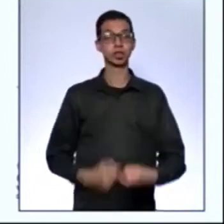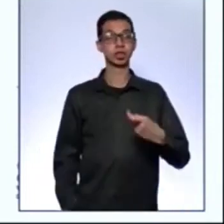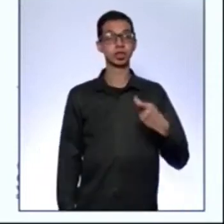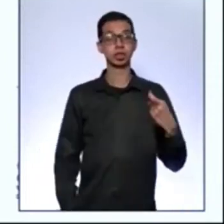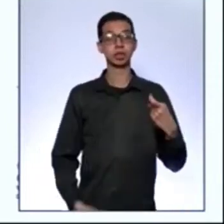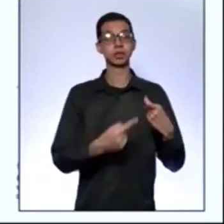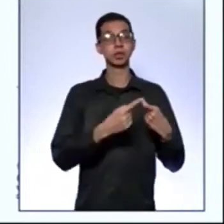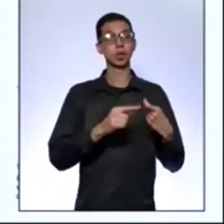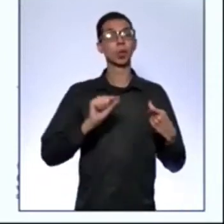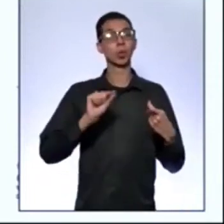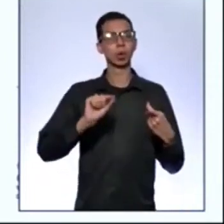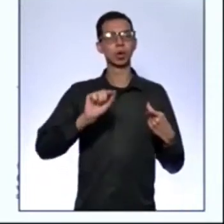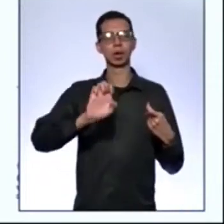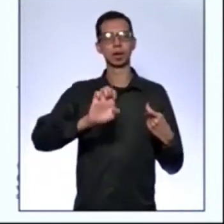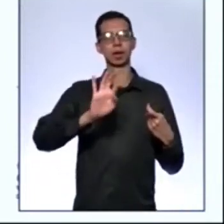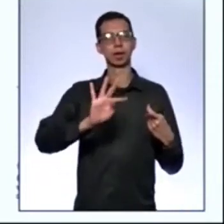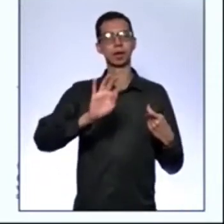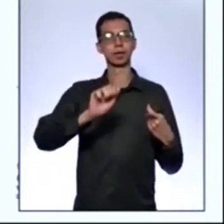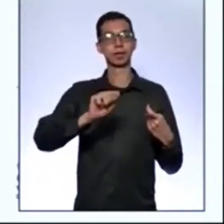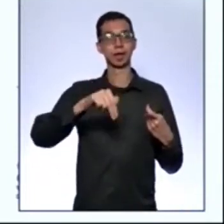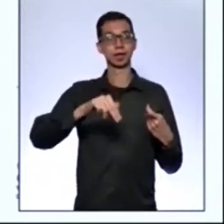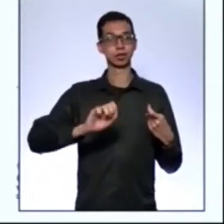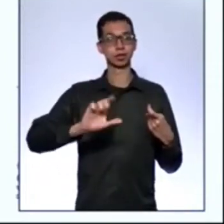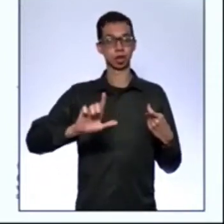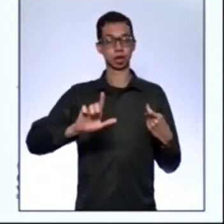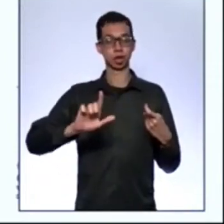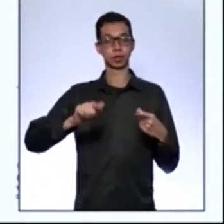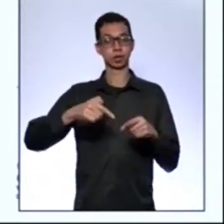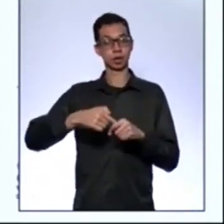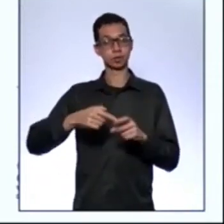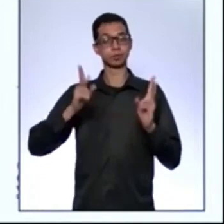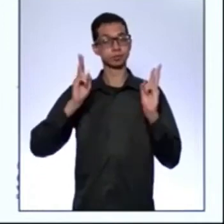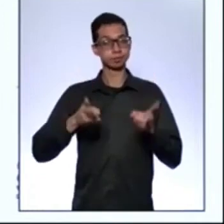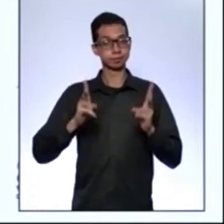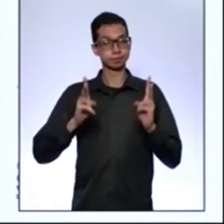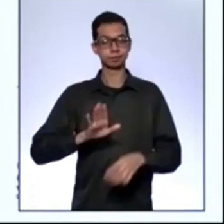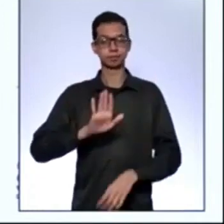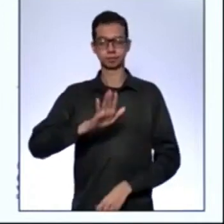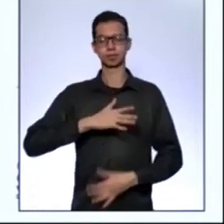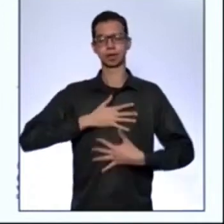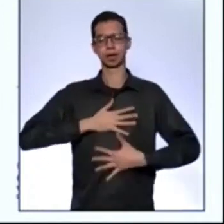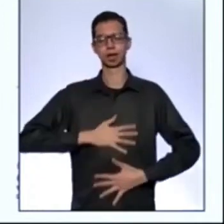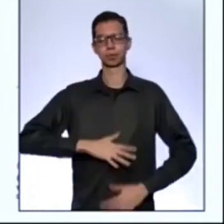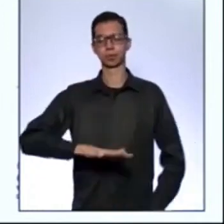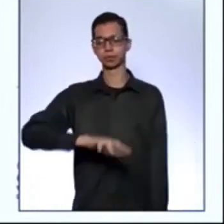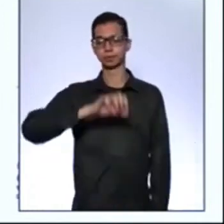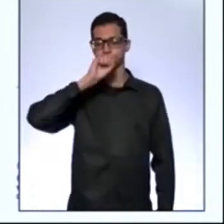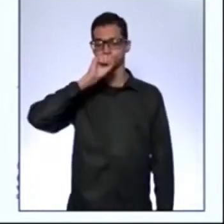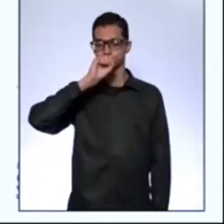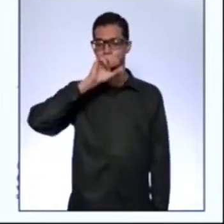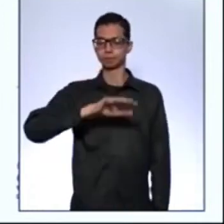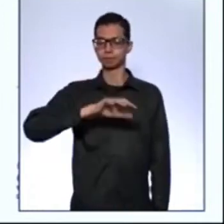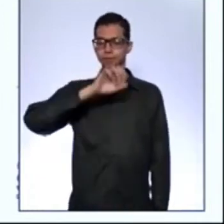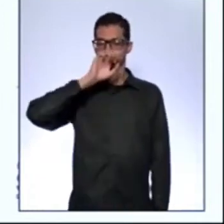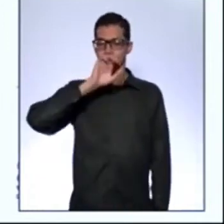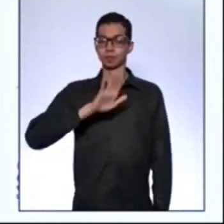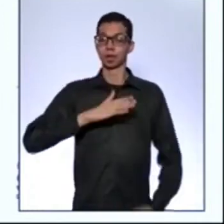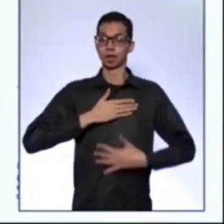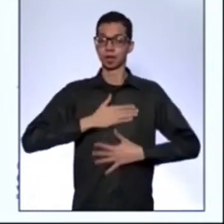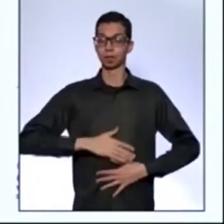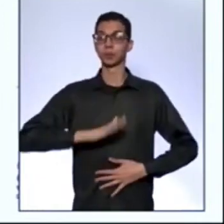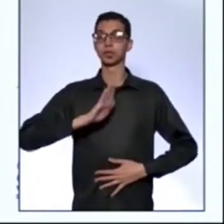etanol à gasolina constante sem segundos respira coloquei